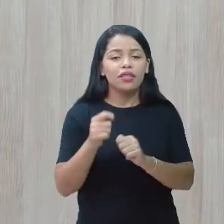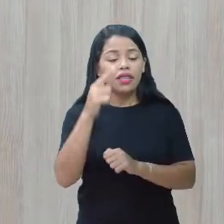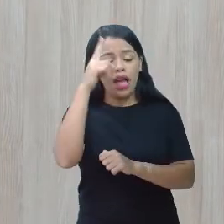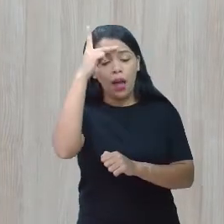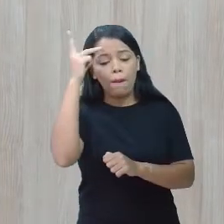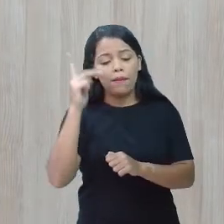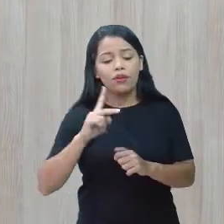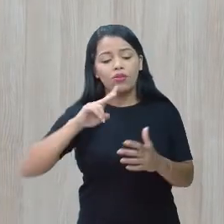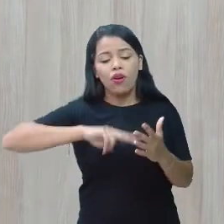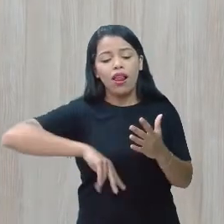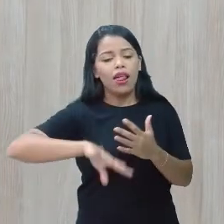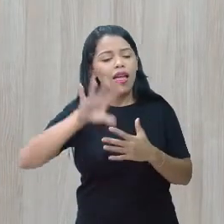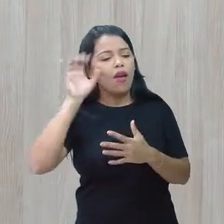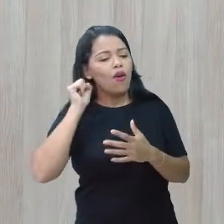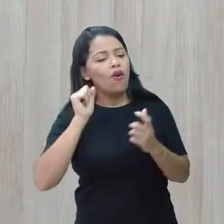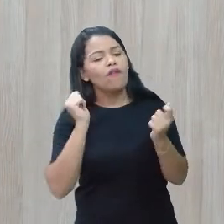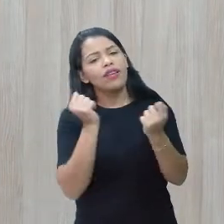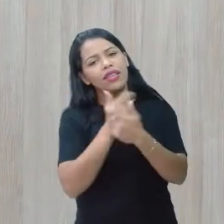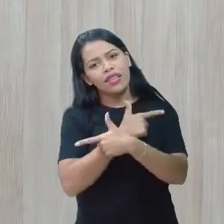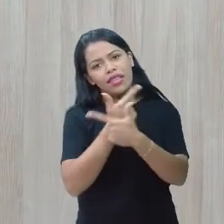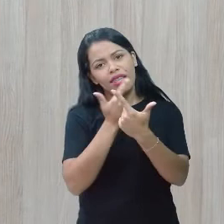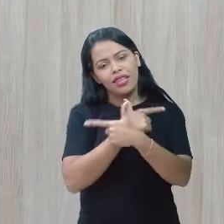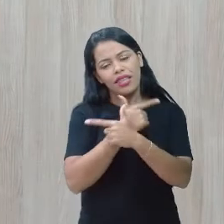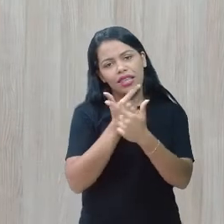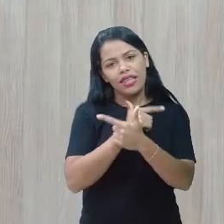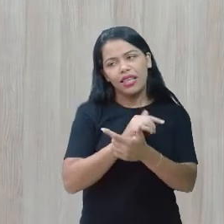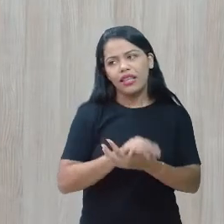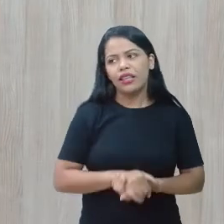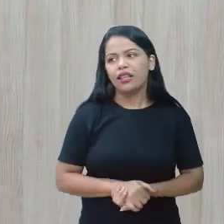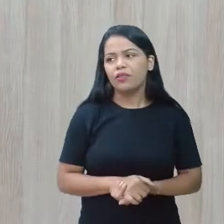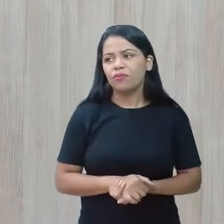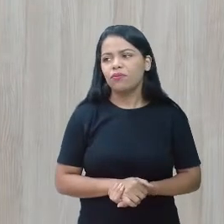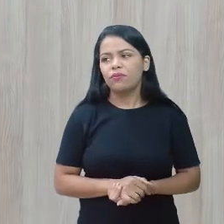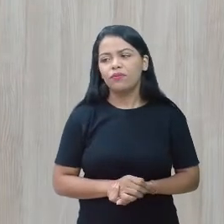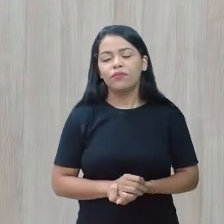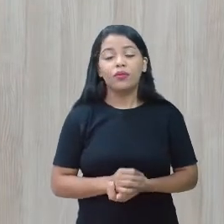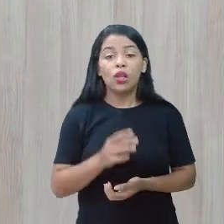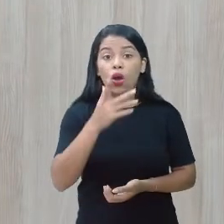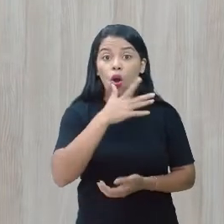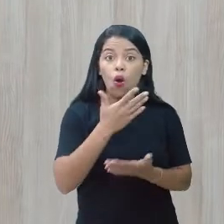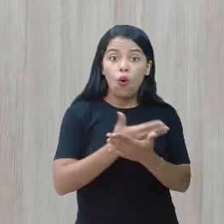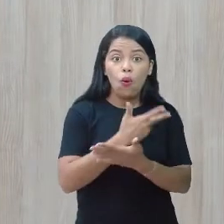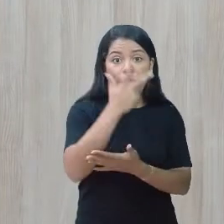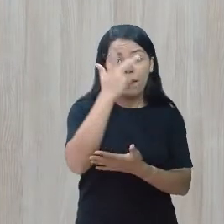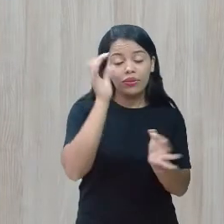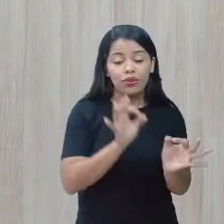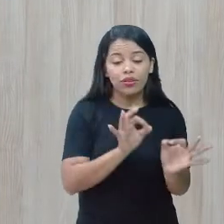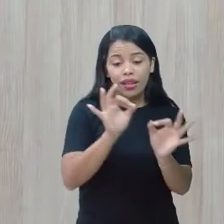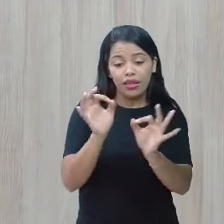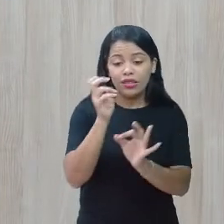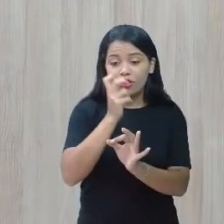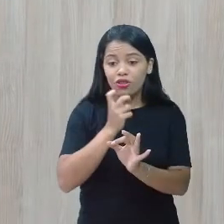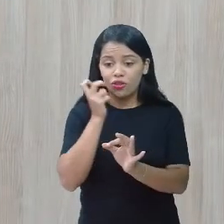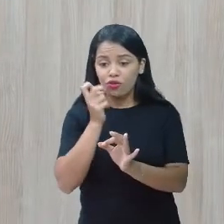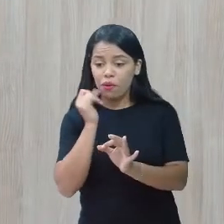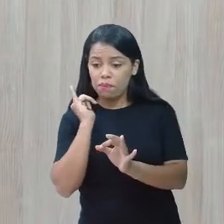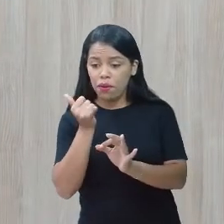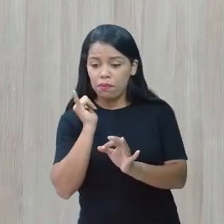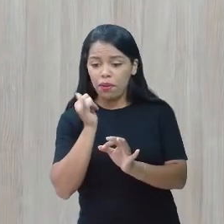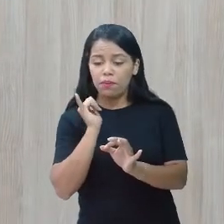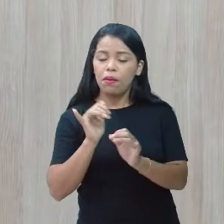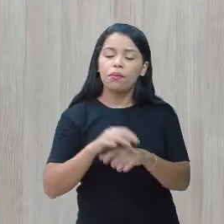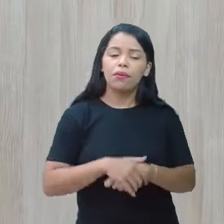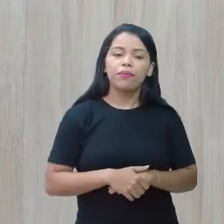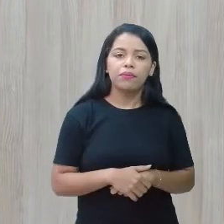riso a quem lê, a quem está assistindo, né? Sendo falado, contado